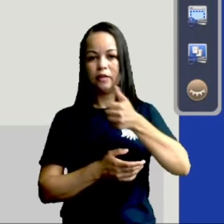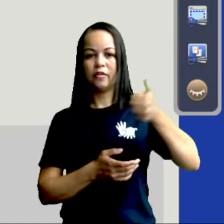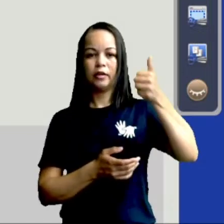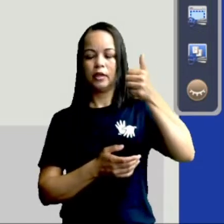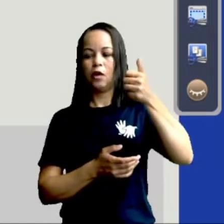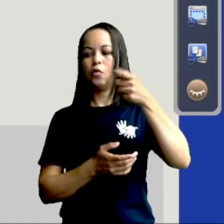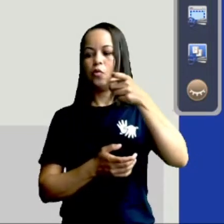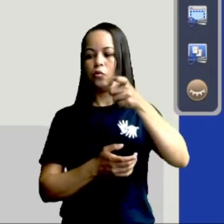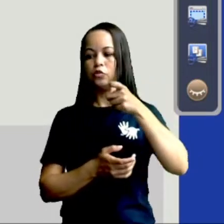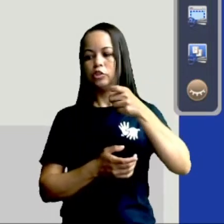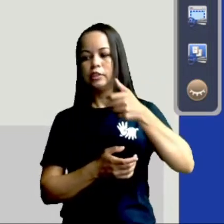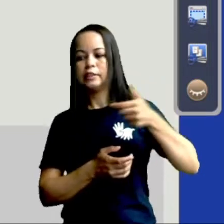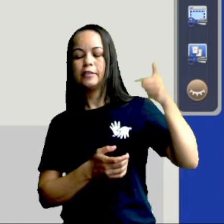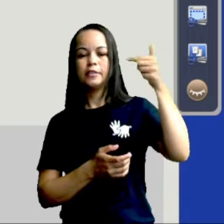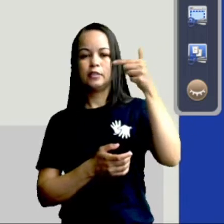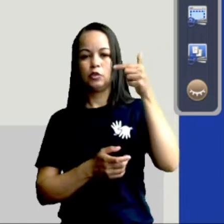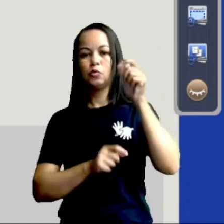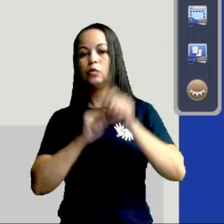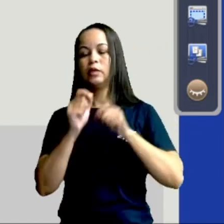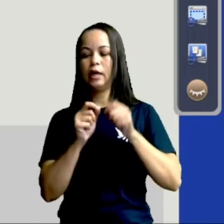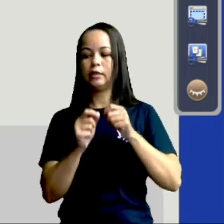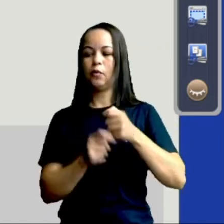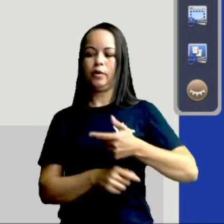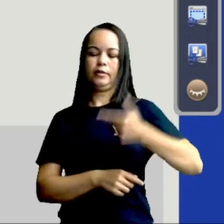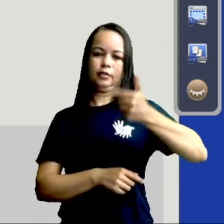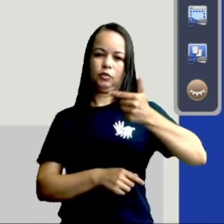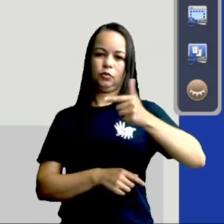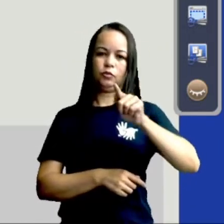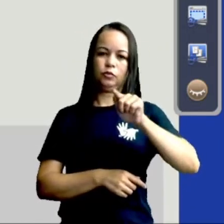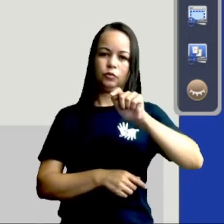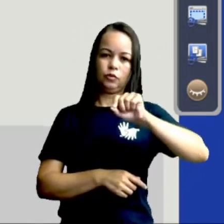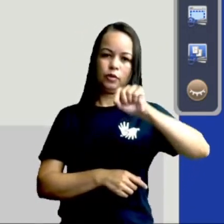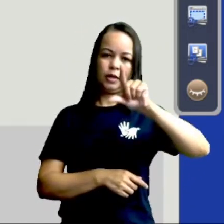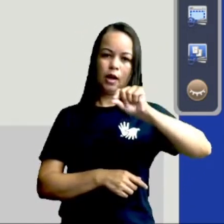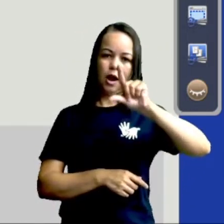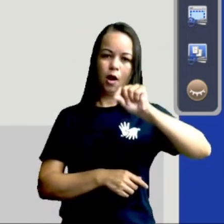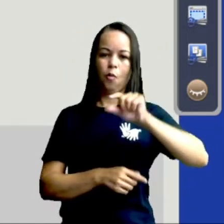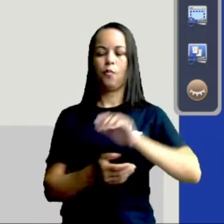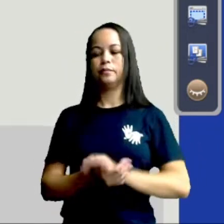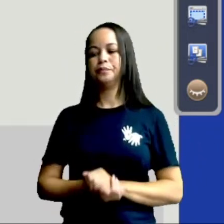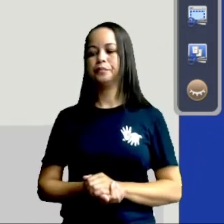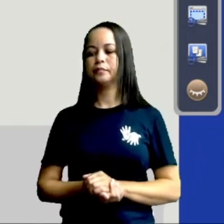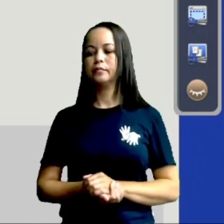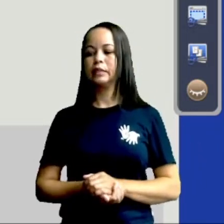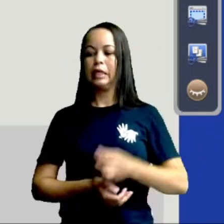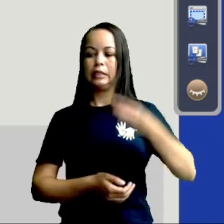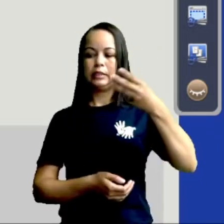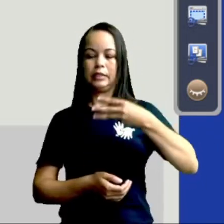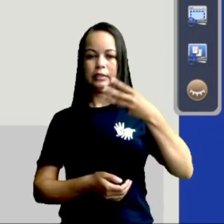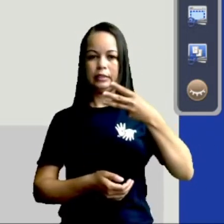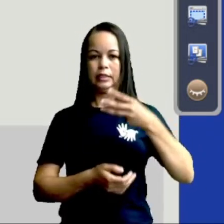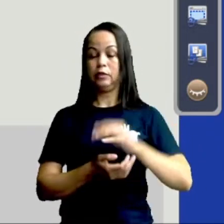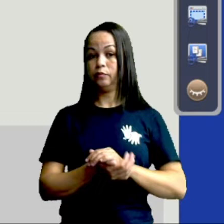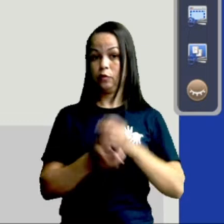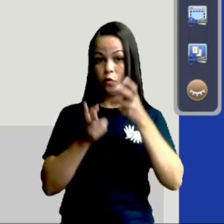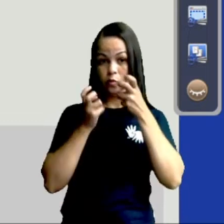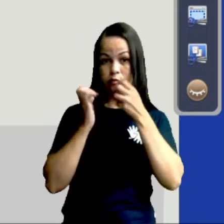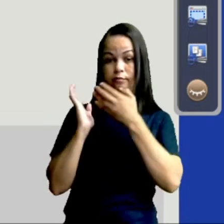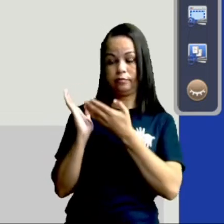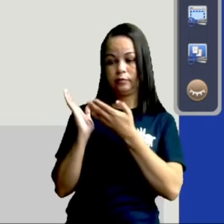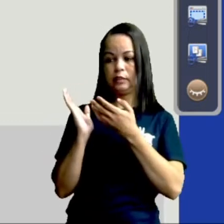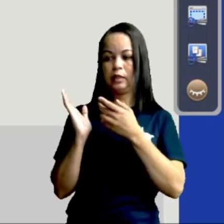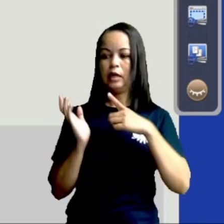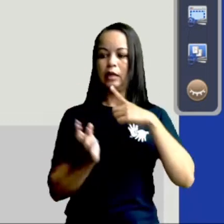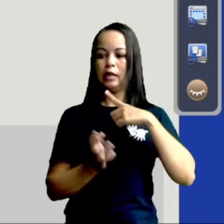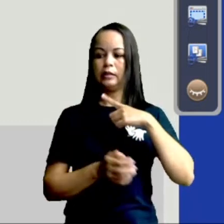de modo que a gente tem aqui uma equação do segundo grau. Nesse terceiro exemplo, vejam, ó, aqui o x